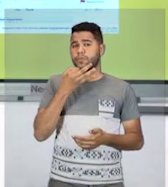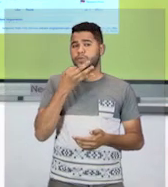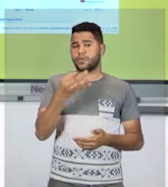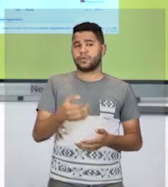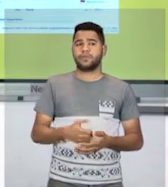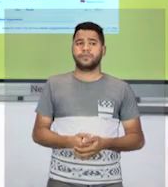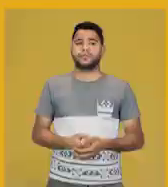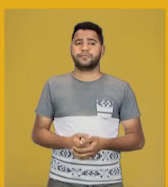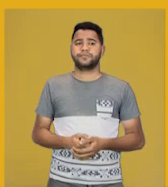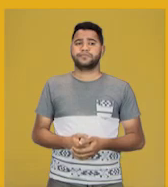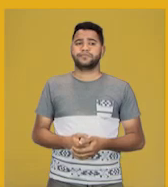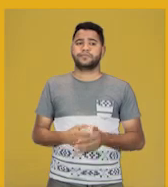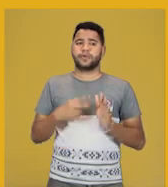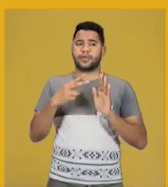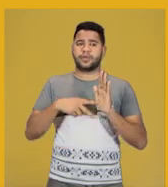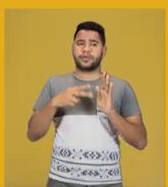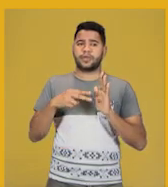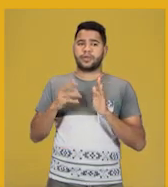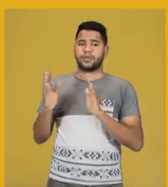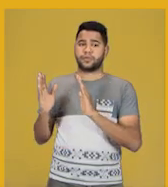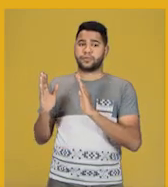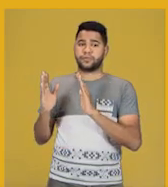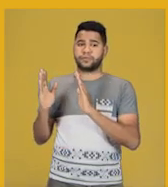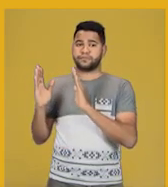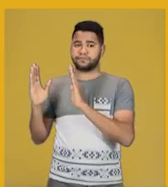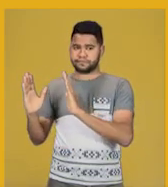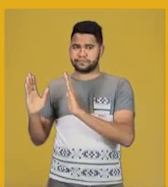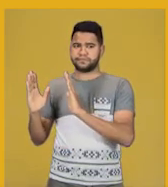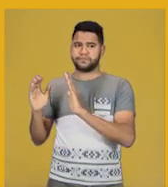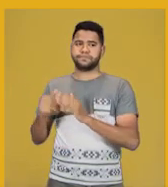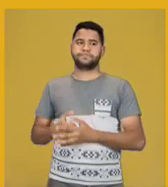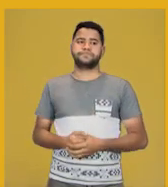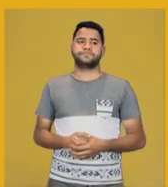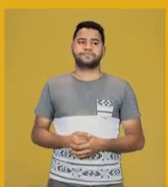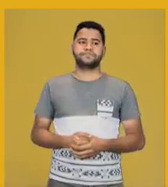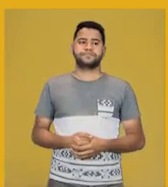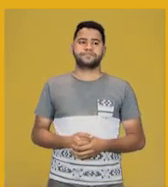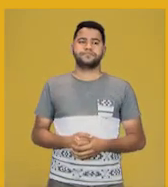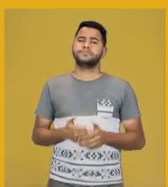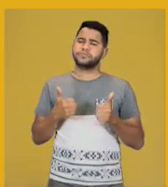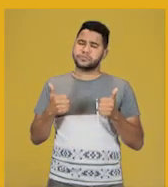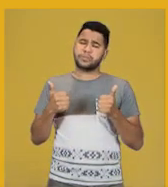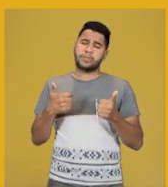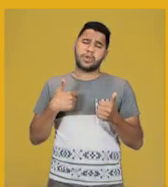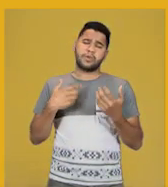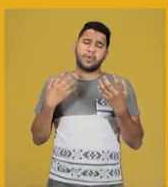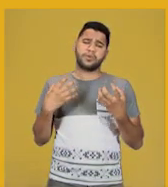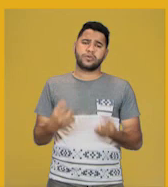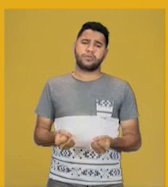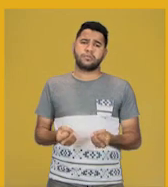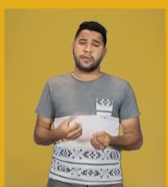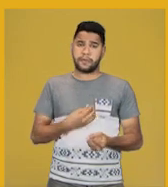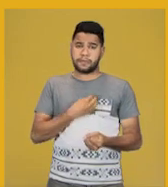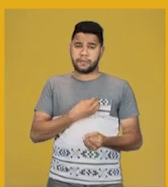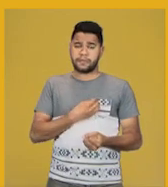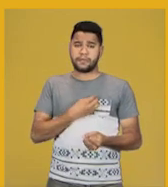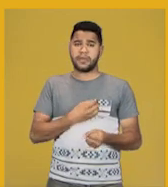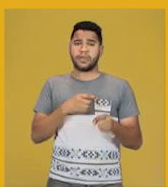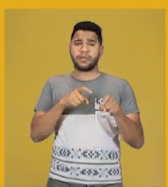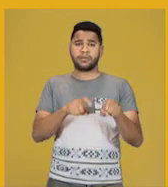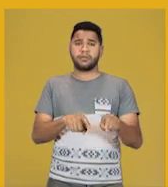OK aí admires tudo bem Hoje medo de Country Life